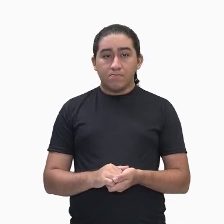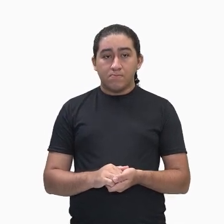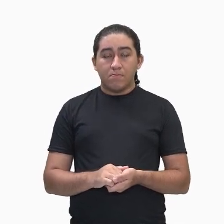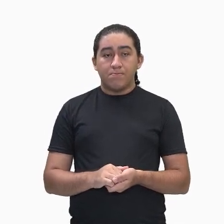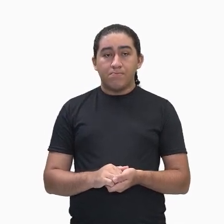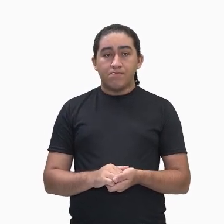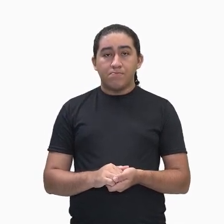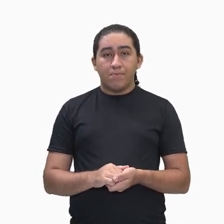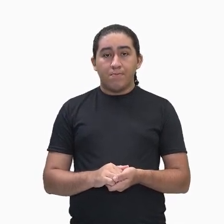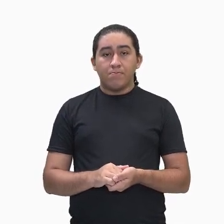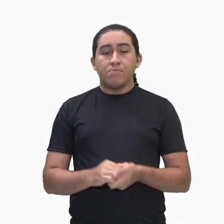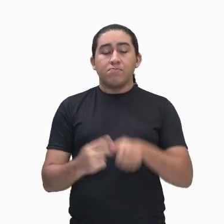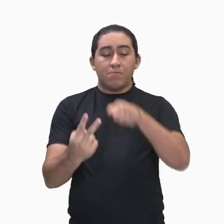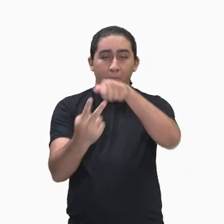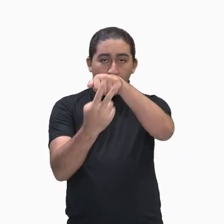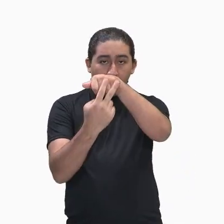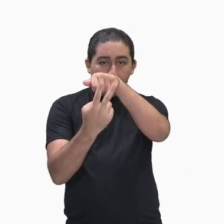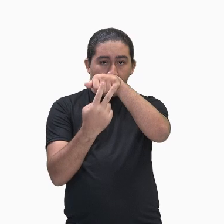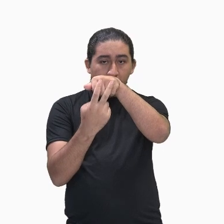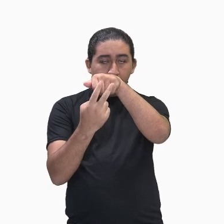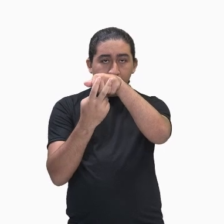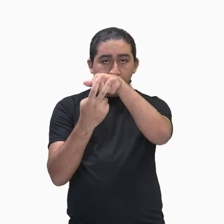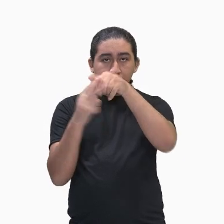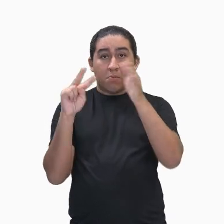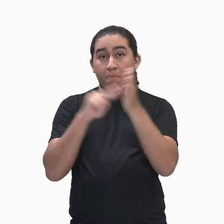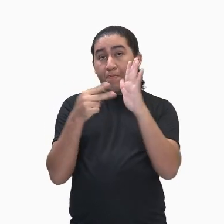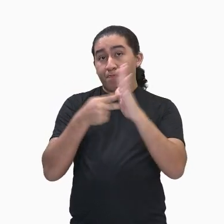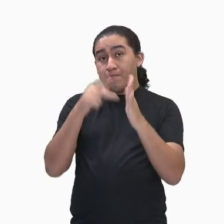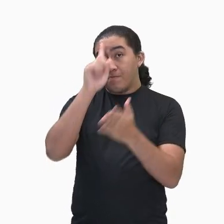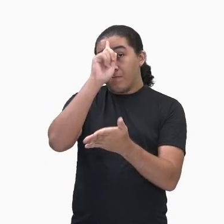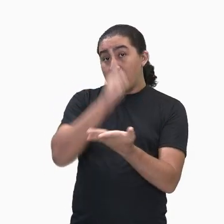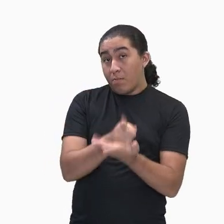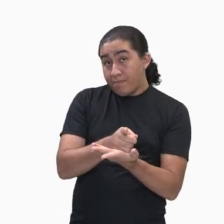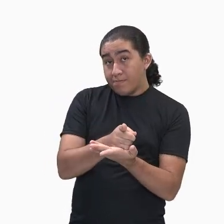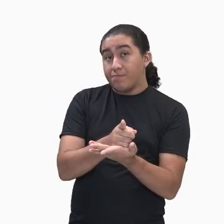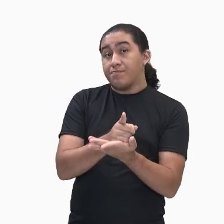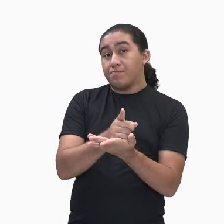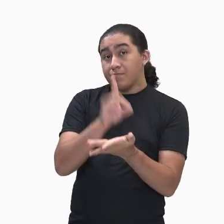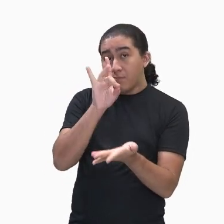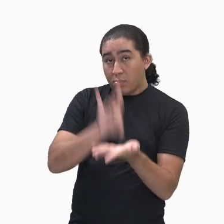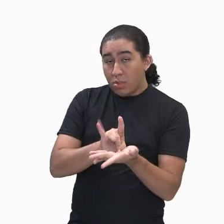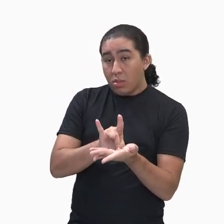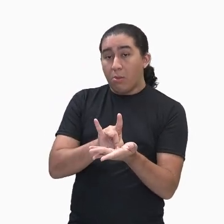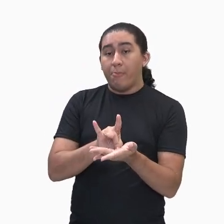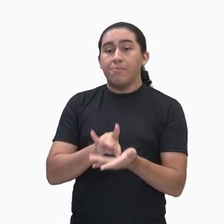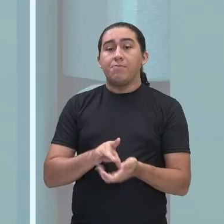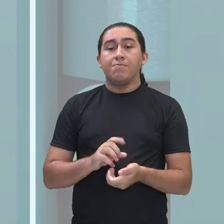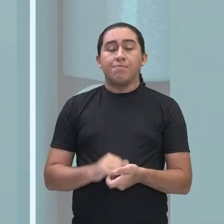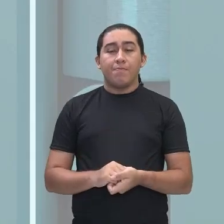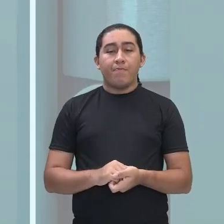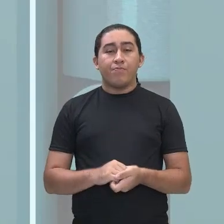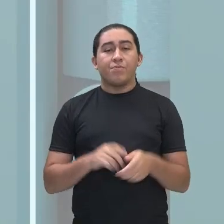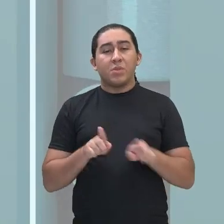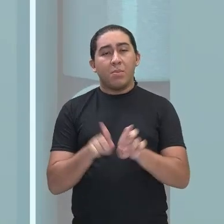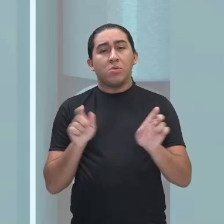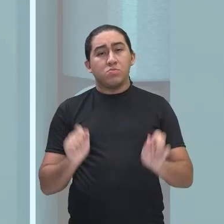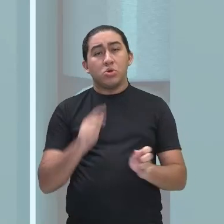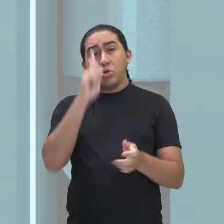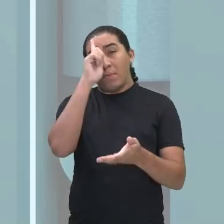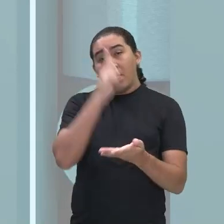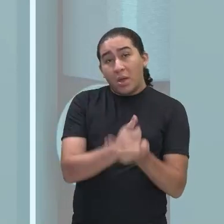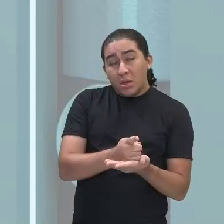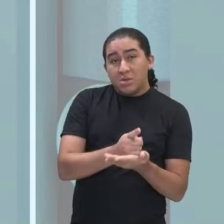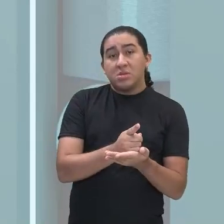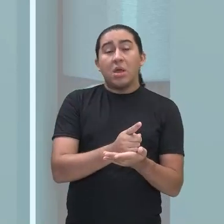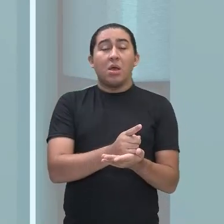o verbo já diz, né? Imperar, mandar, mas eu posso mandar negando